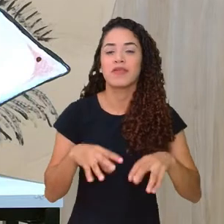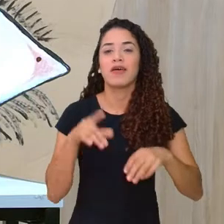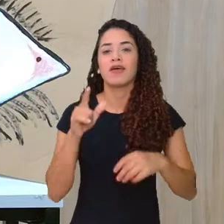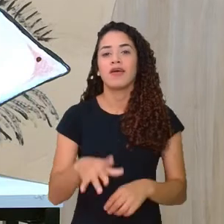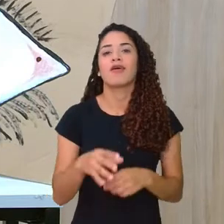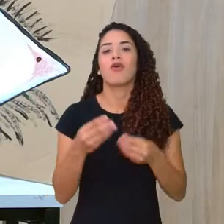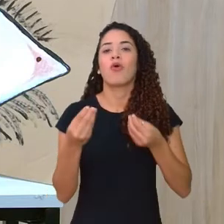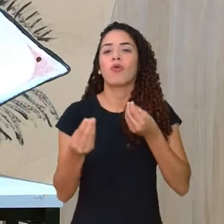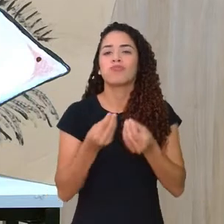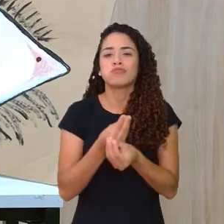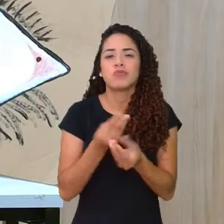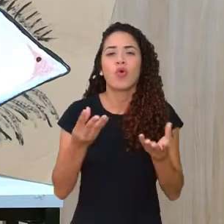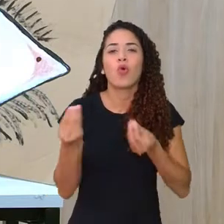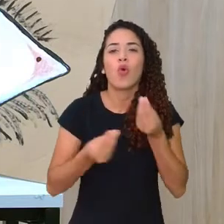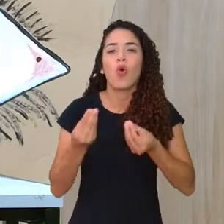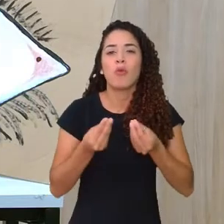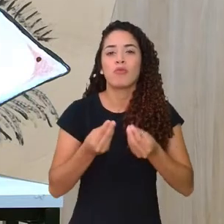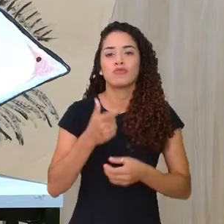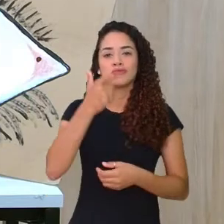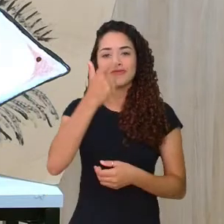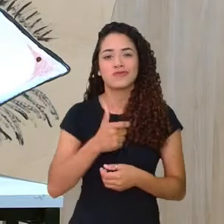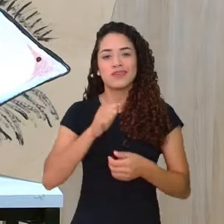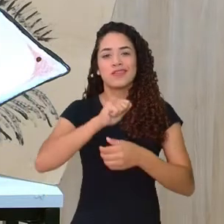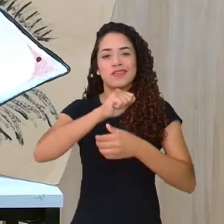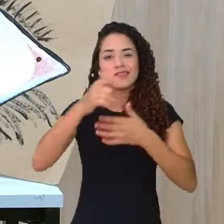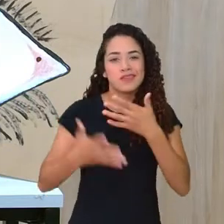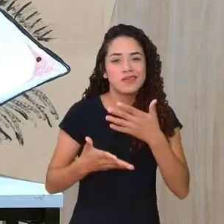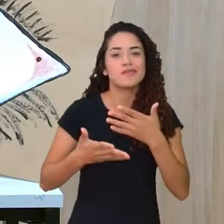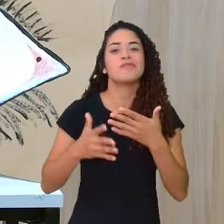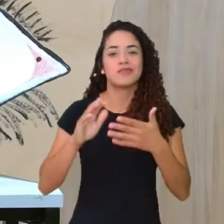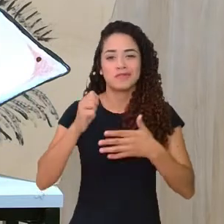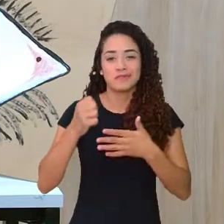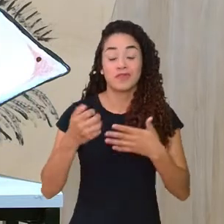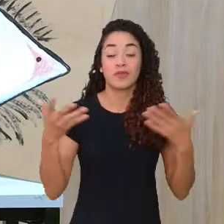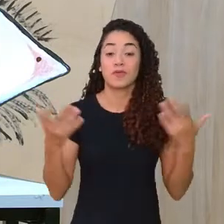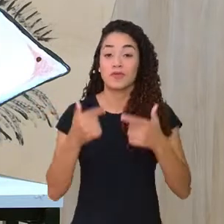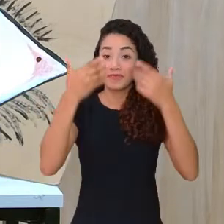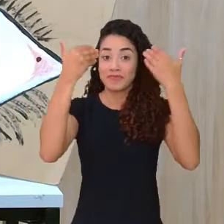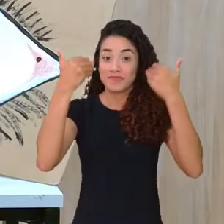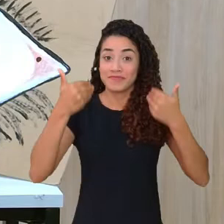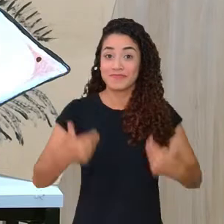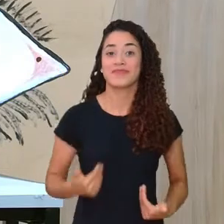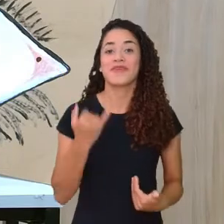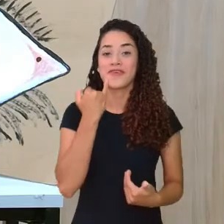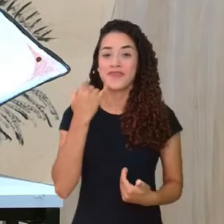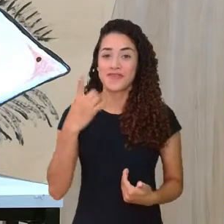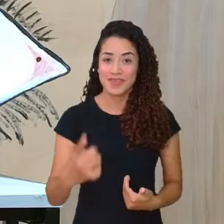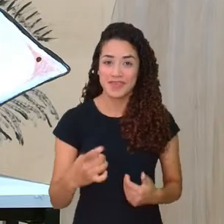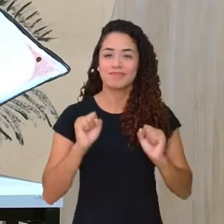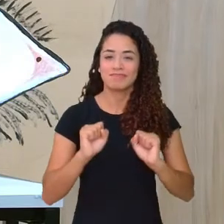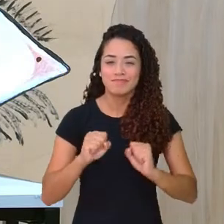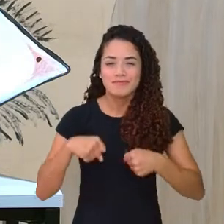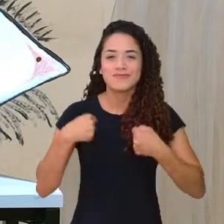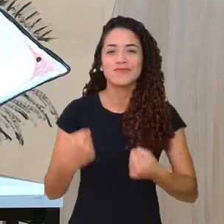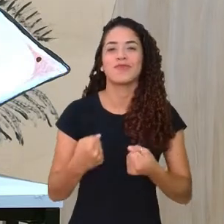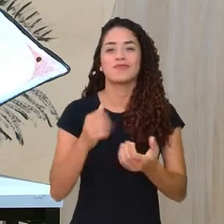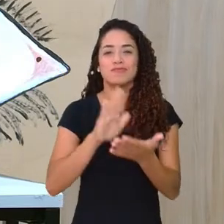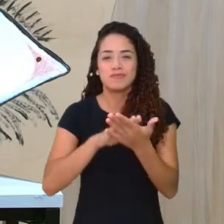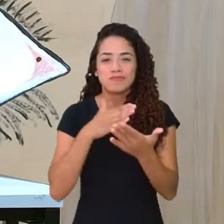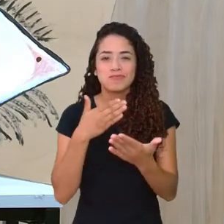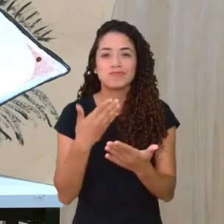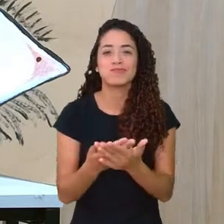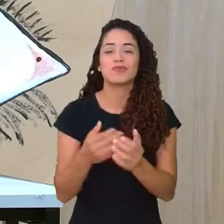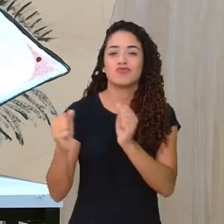transmitida também pela língua brasileira de sinais. E aí nós temos Ingrid, que está aí, ó, se esforçando para fazer essa aula